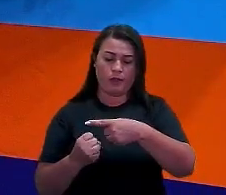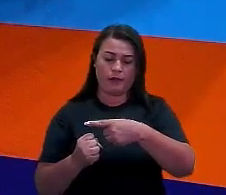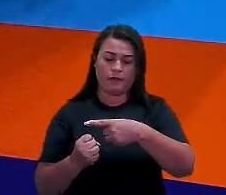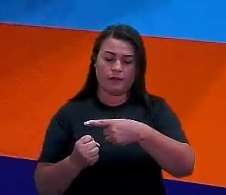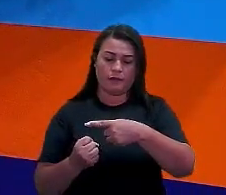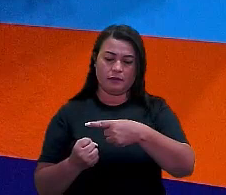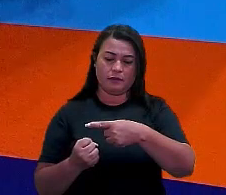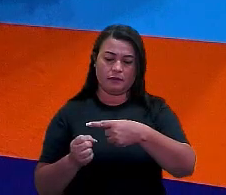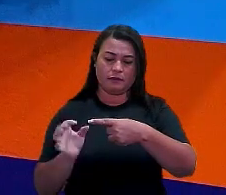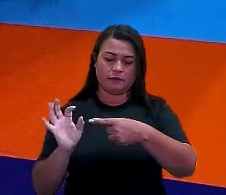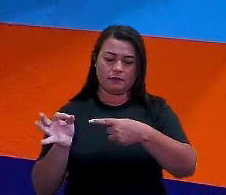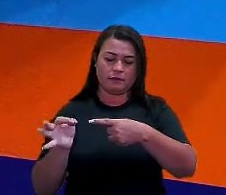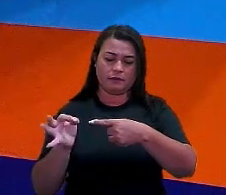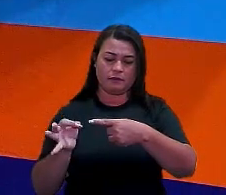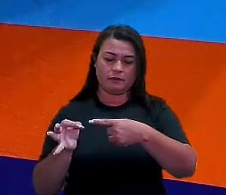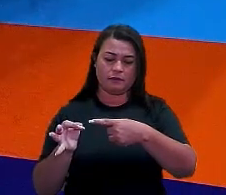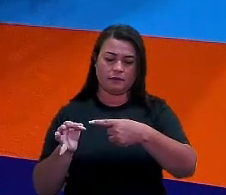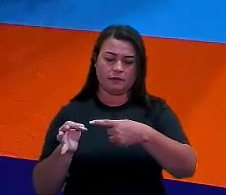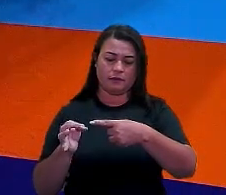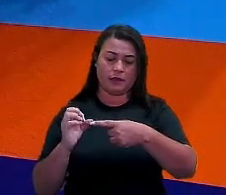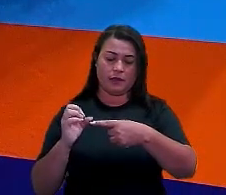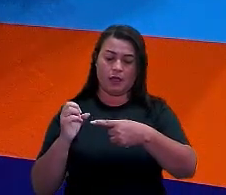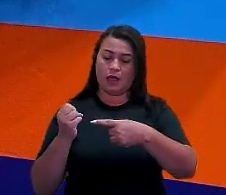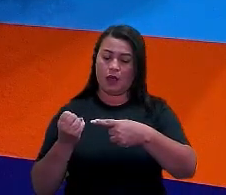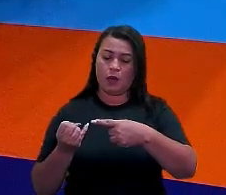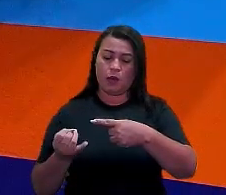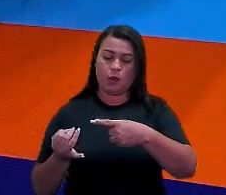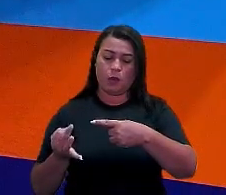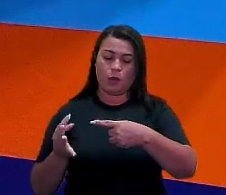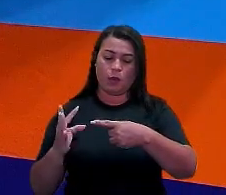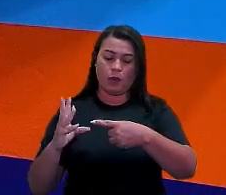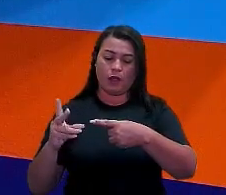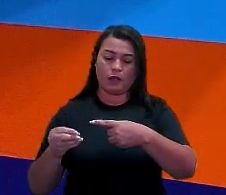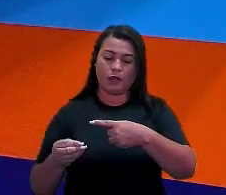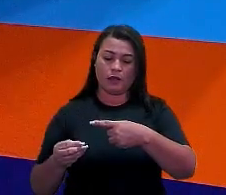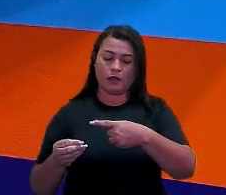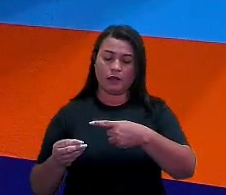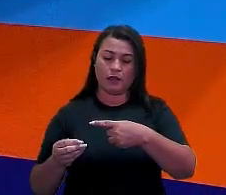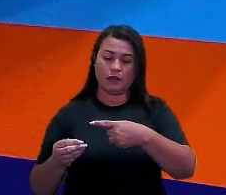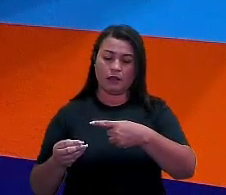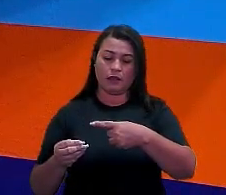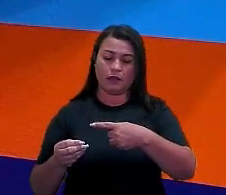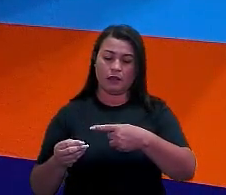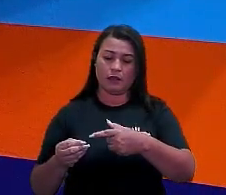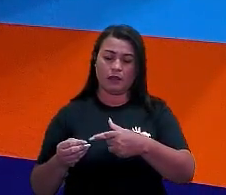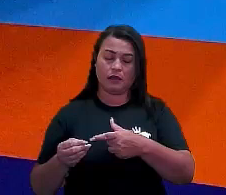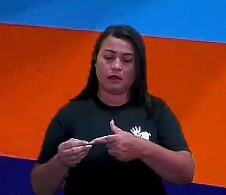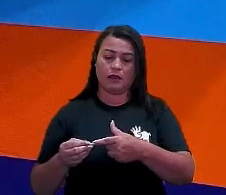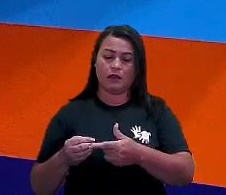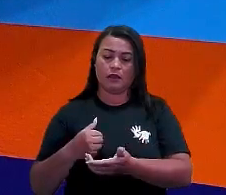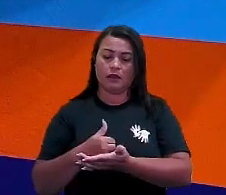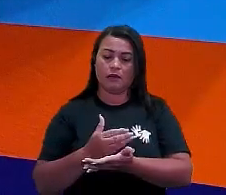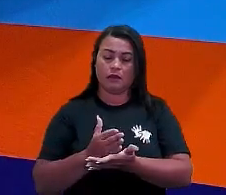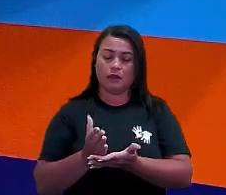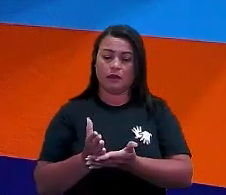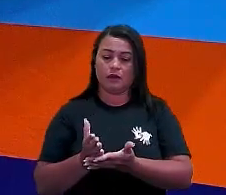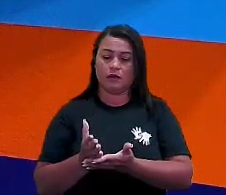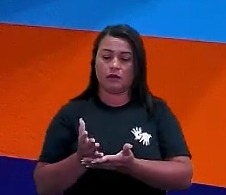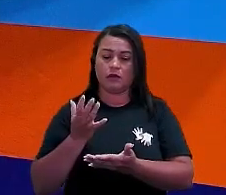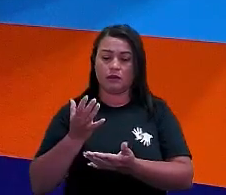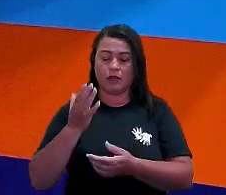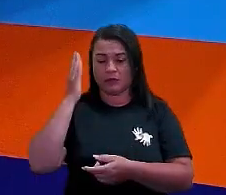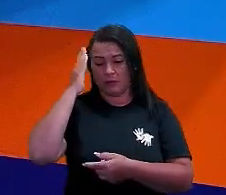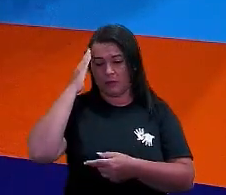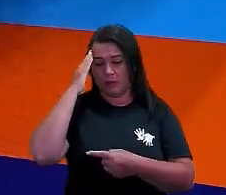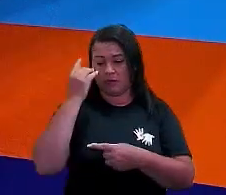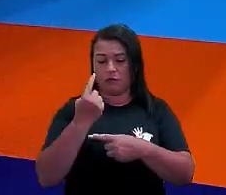1/8, tá certo? A quantidade de pedacinhos que tem e a quantidade que eu quero saber, que é